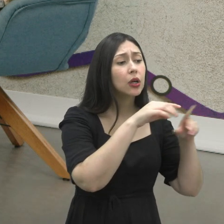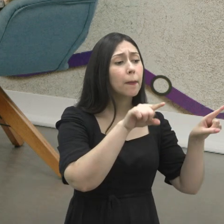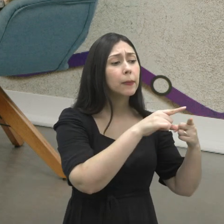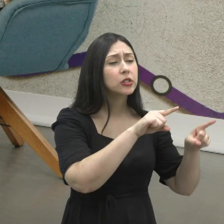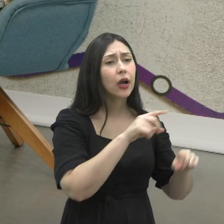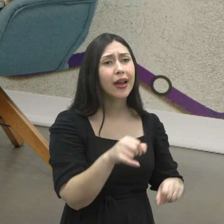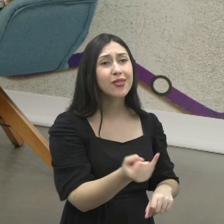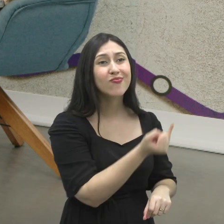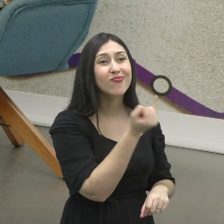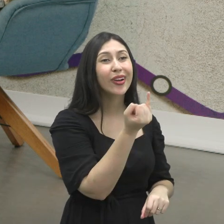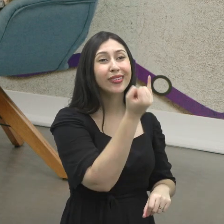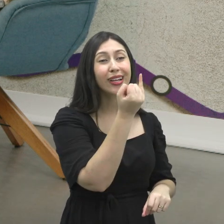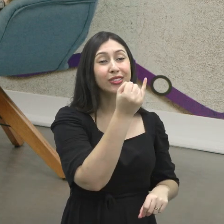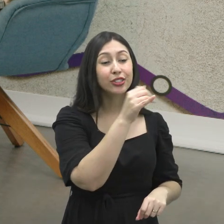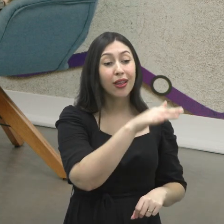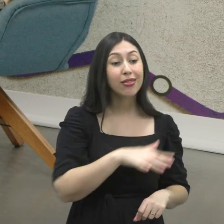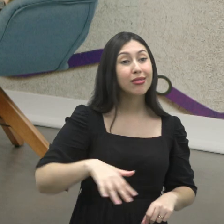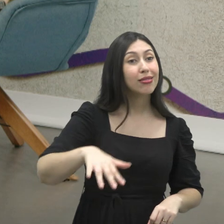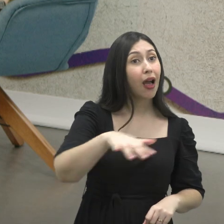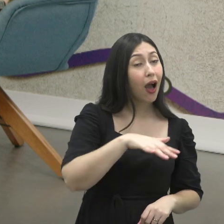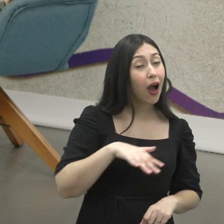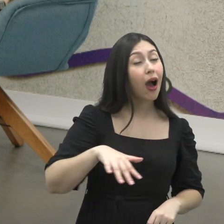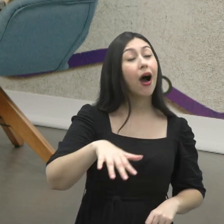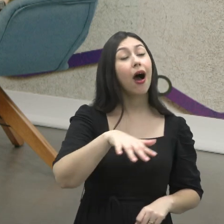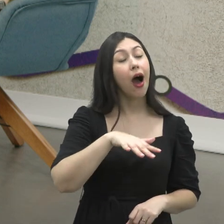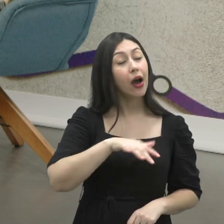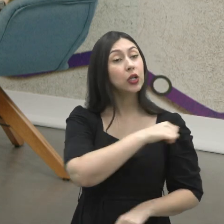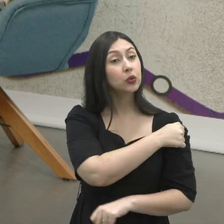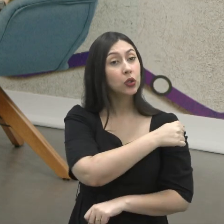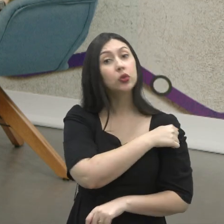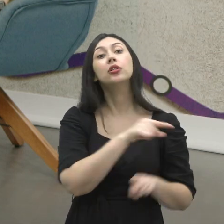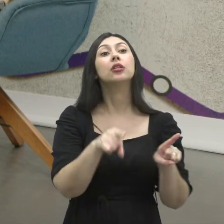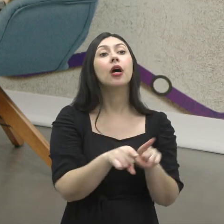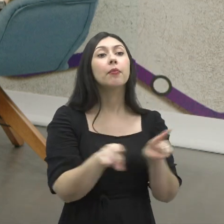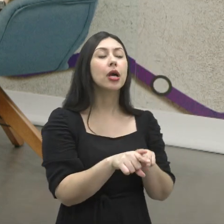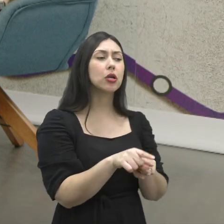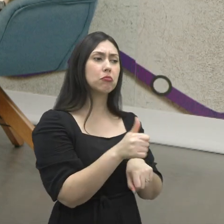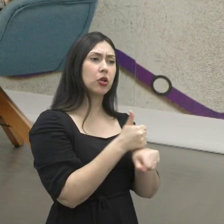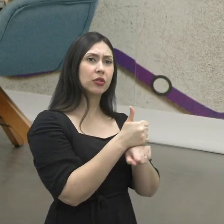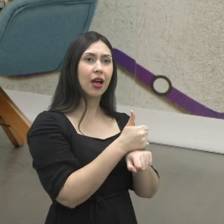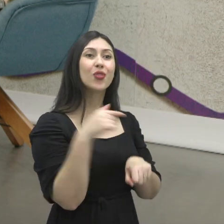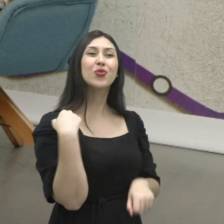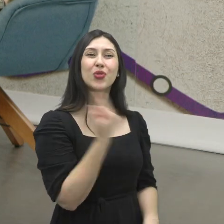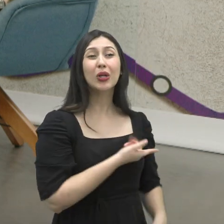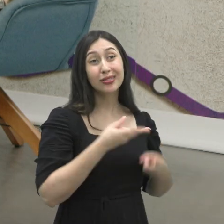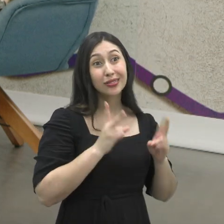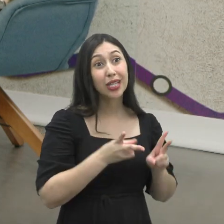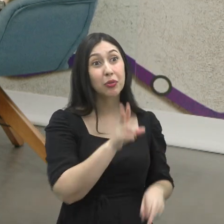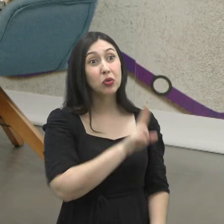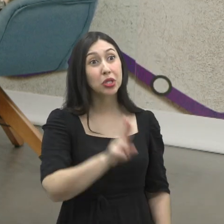formação dos alunos também, mas o profissional até buscar essa capacitação, né, para ter um desenvolvimento, a gente que trabalha tanto com a